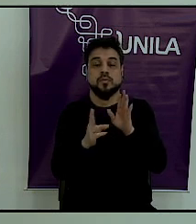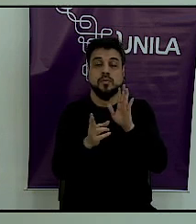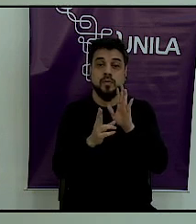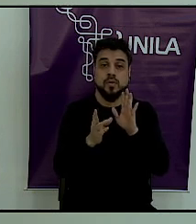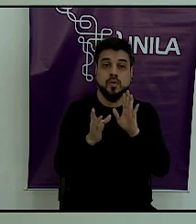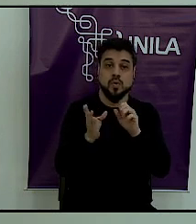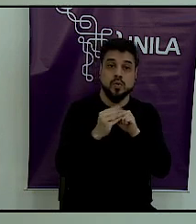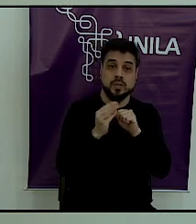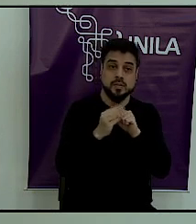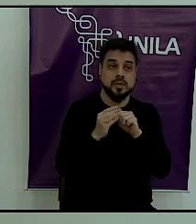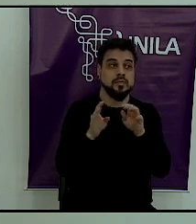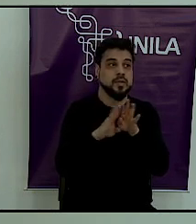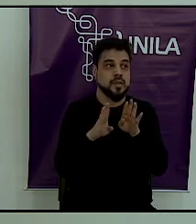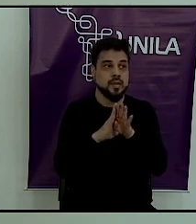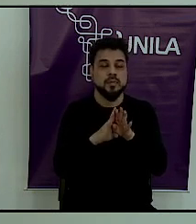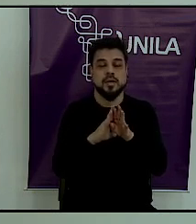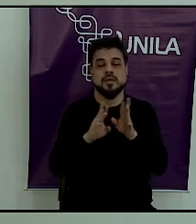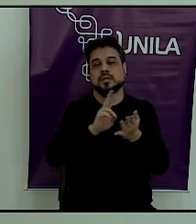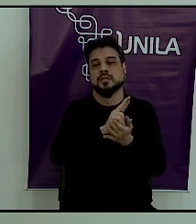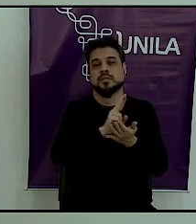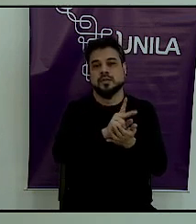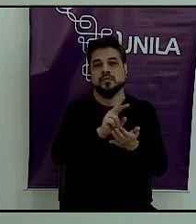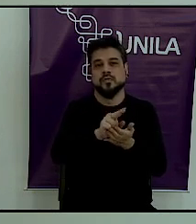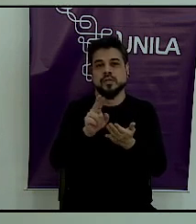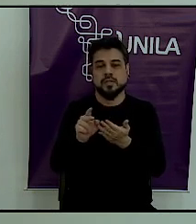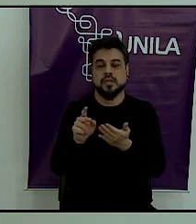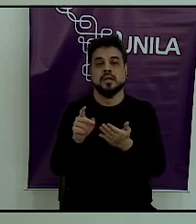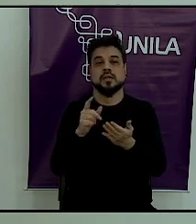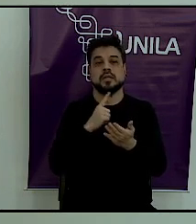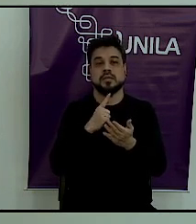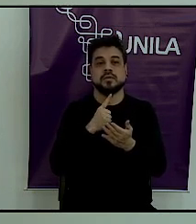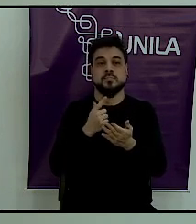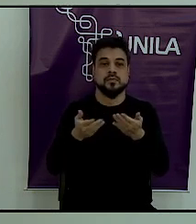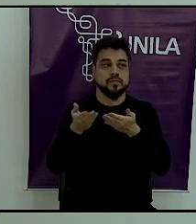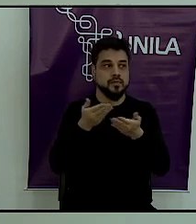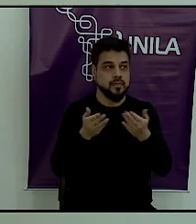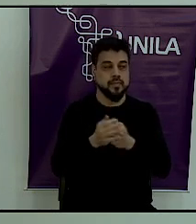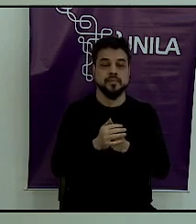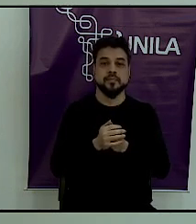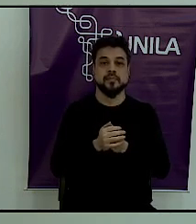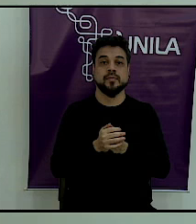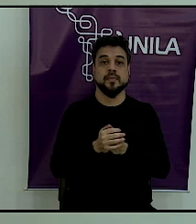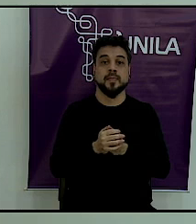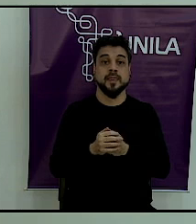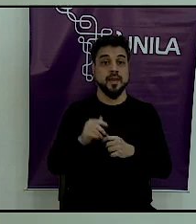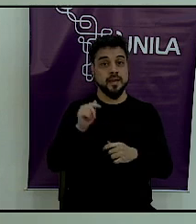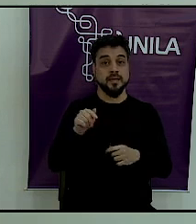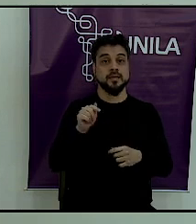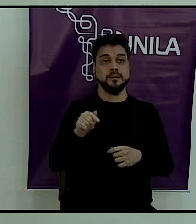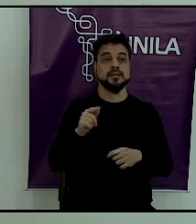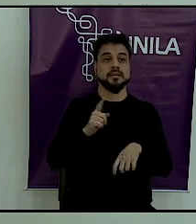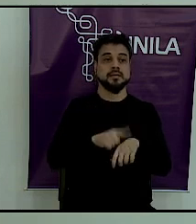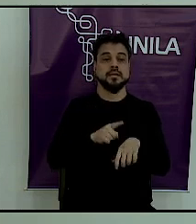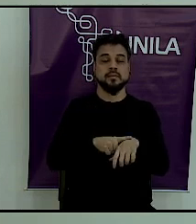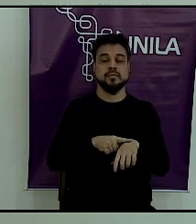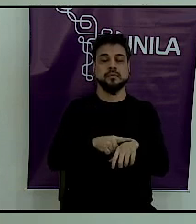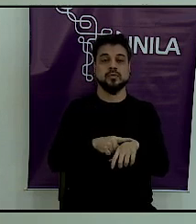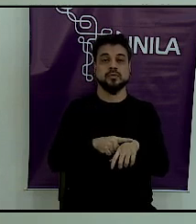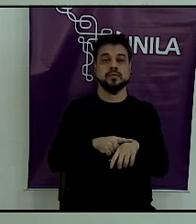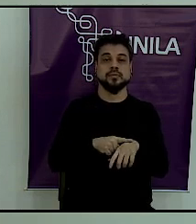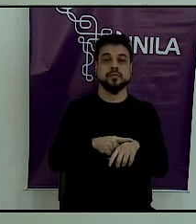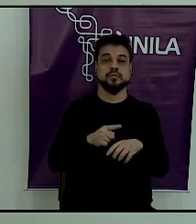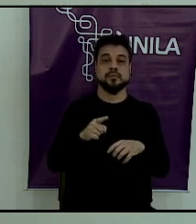também em diversidade, em convivência com a diversidade. Esse tempo comunidade e esse